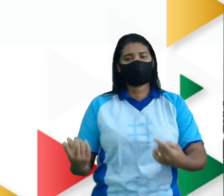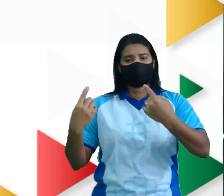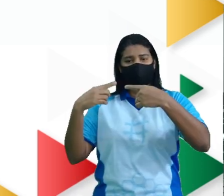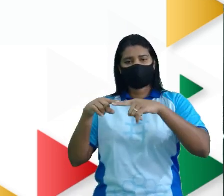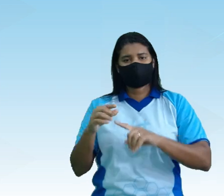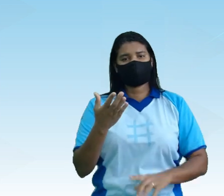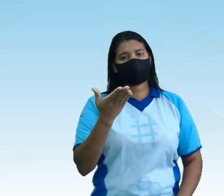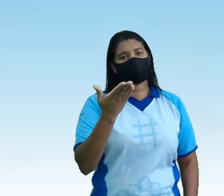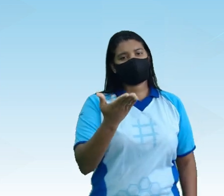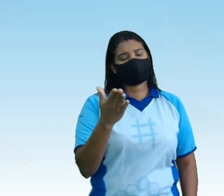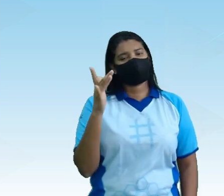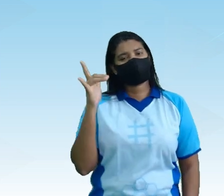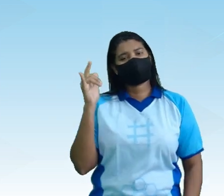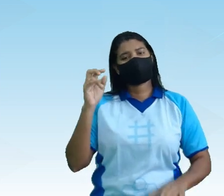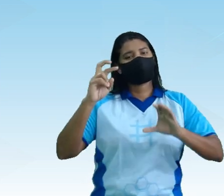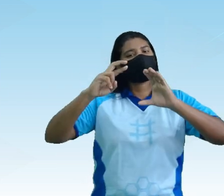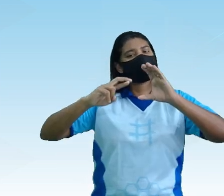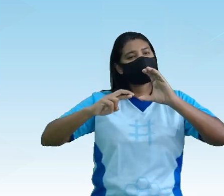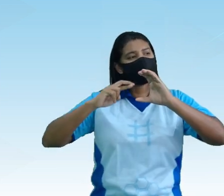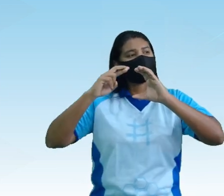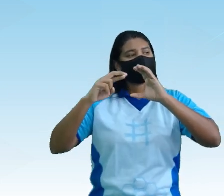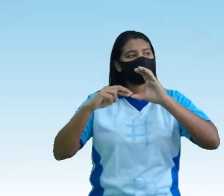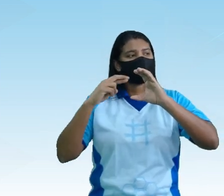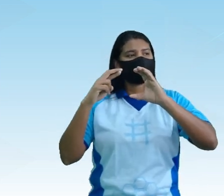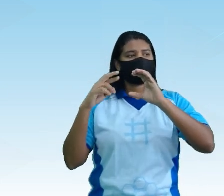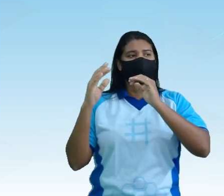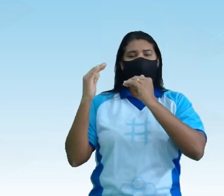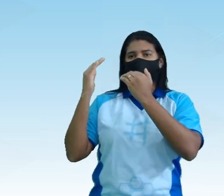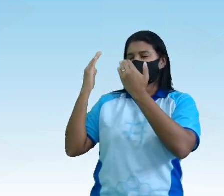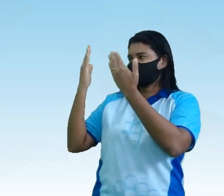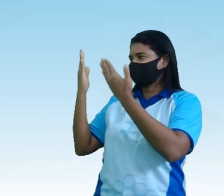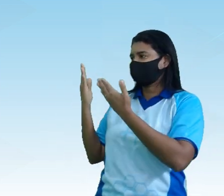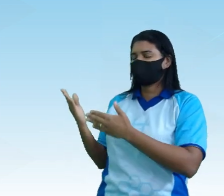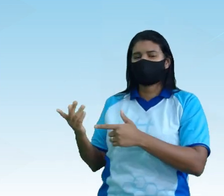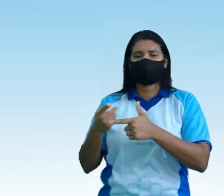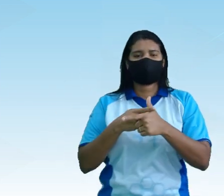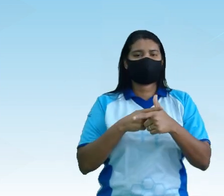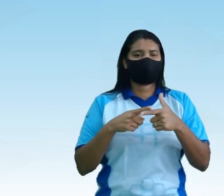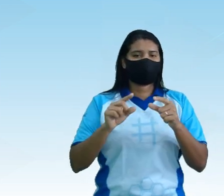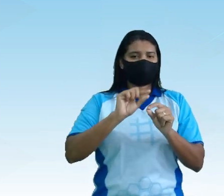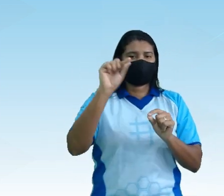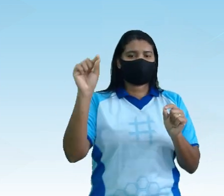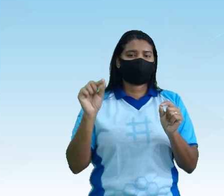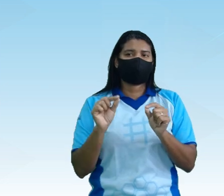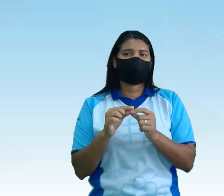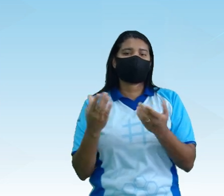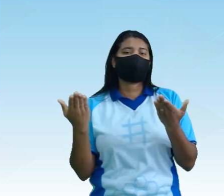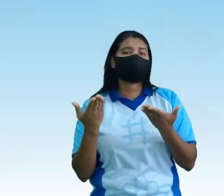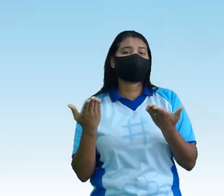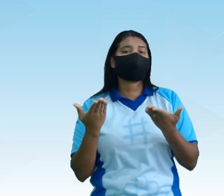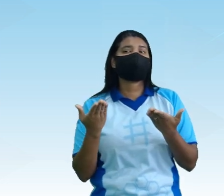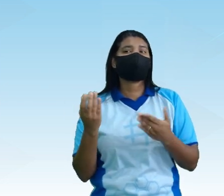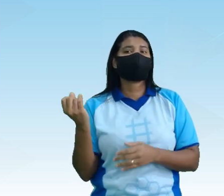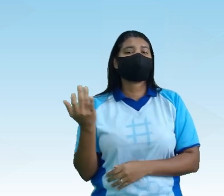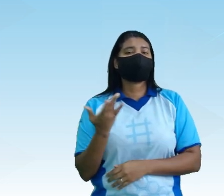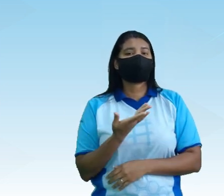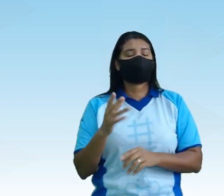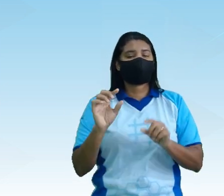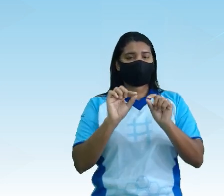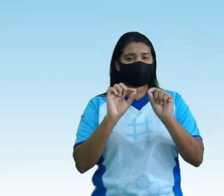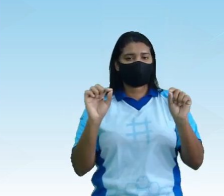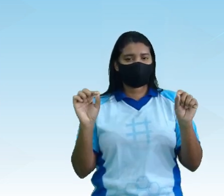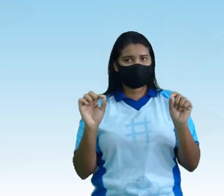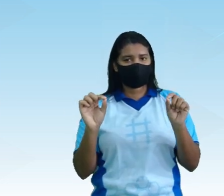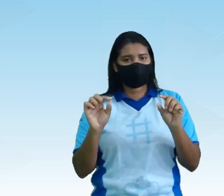você mandar no Instagram, Robertão da Transmissão, tudo junto. Podemos dividir um hexágono em quantos triângulos equiláteros e qual a medida do